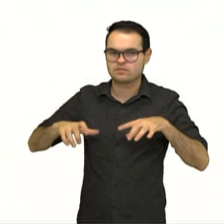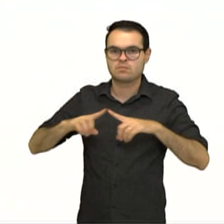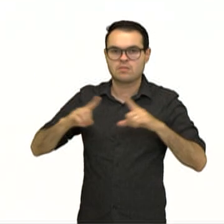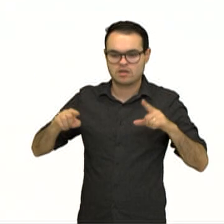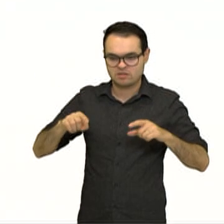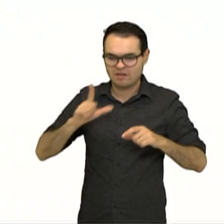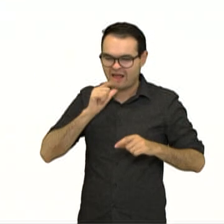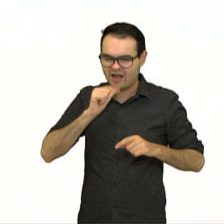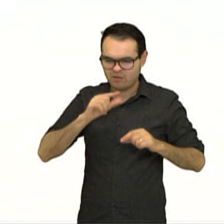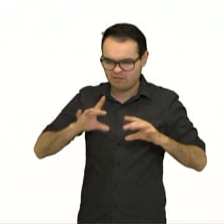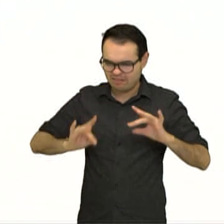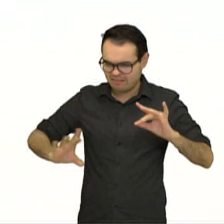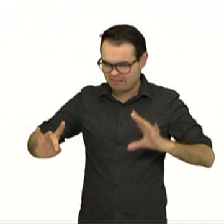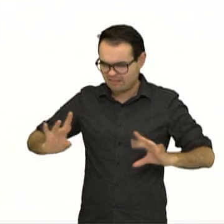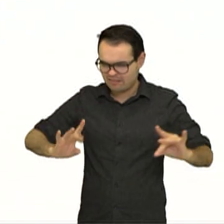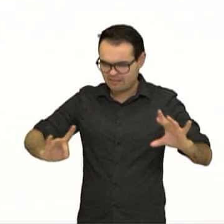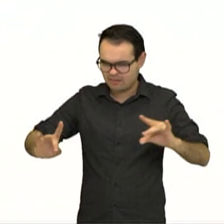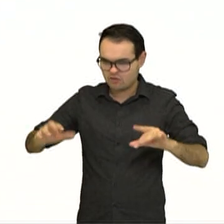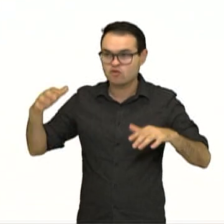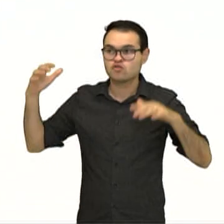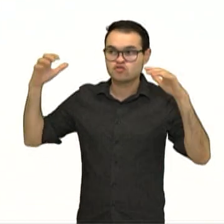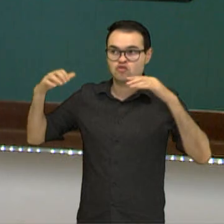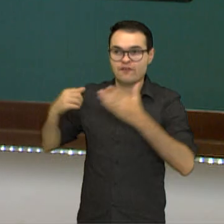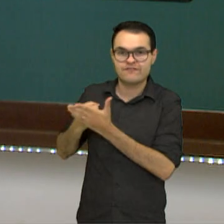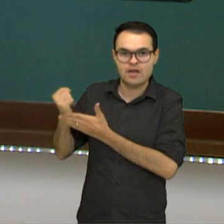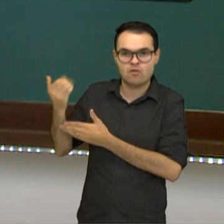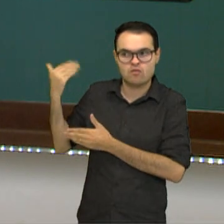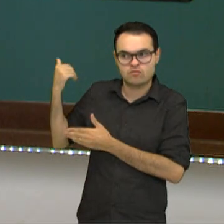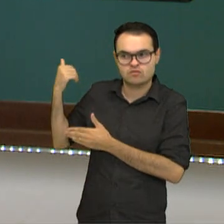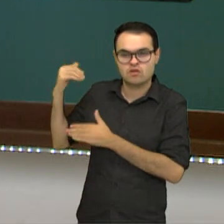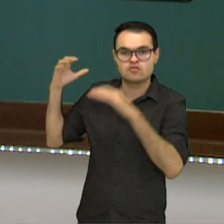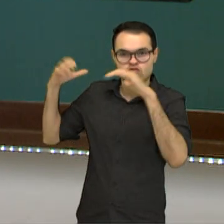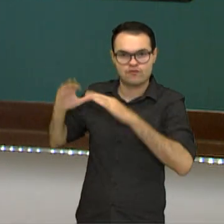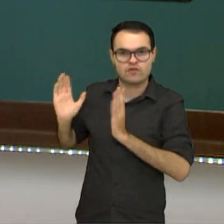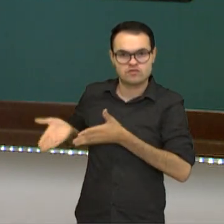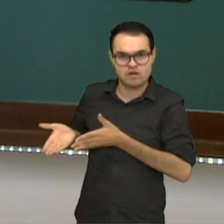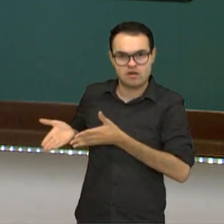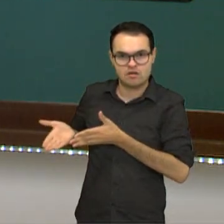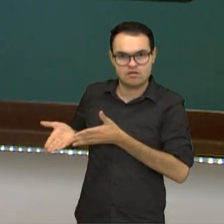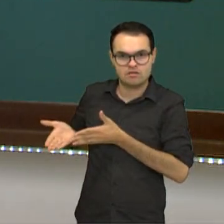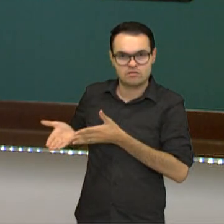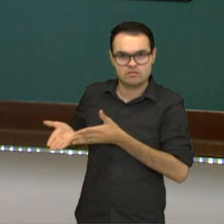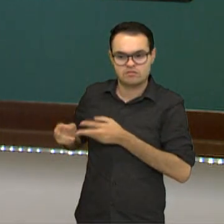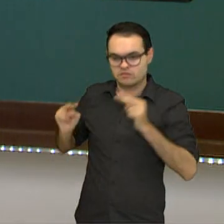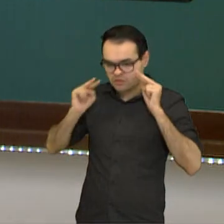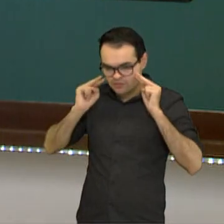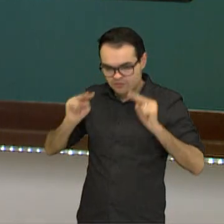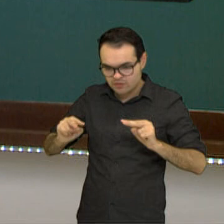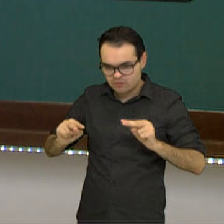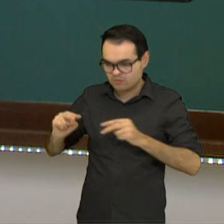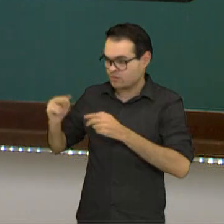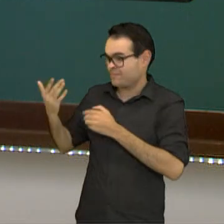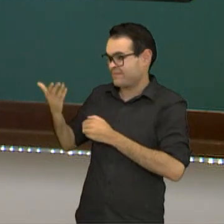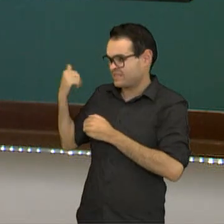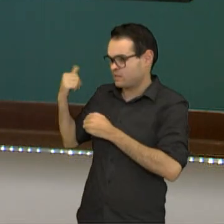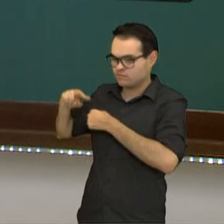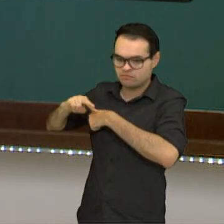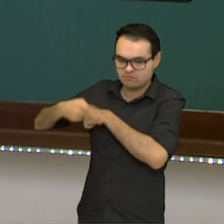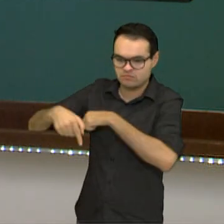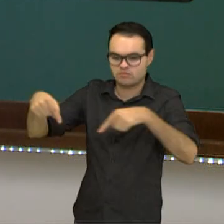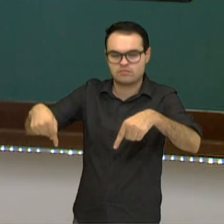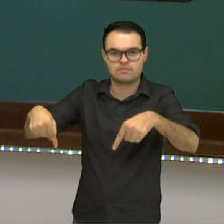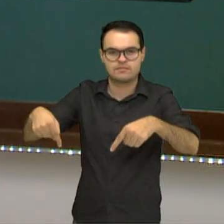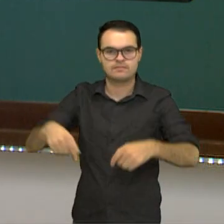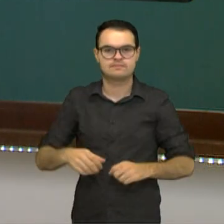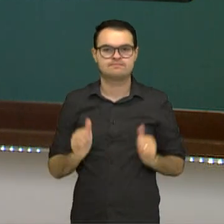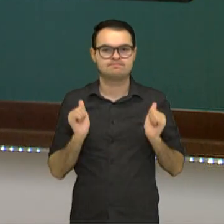está tudo molhado. Choveu. It has rained. Ok? Ou seja, você vê o reflexo da ação no